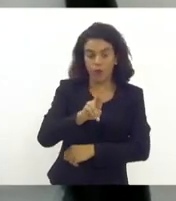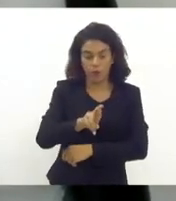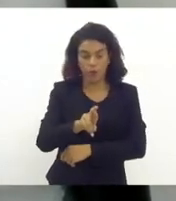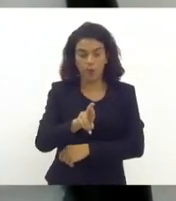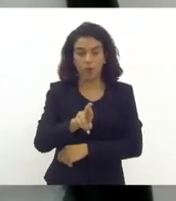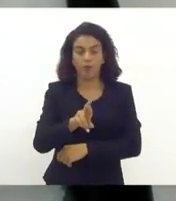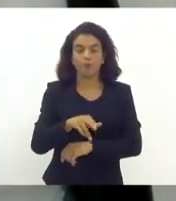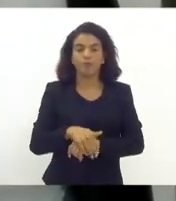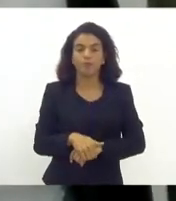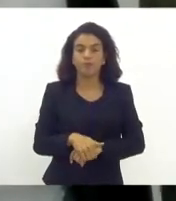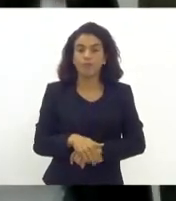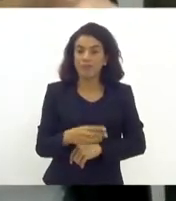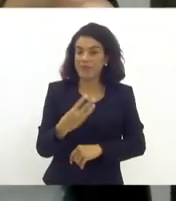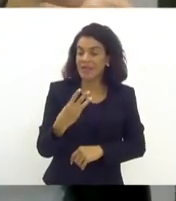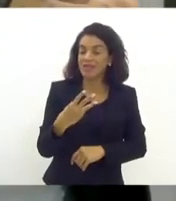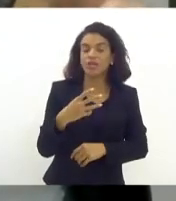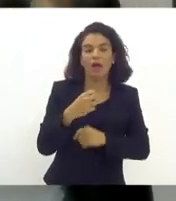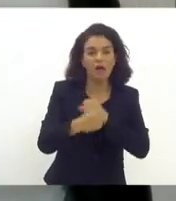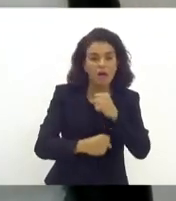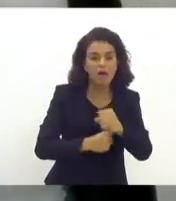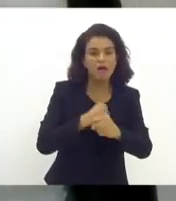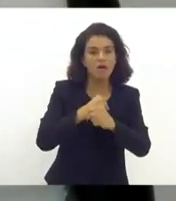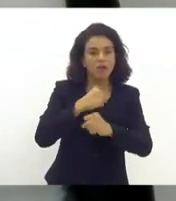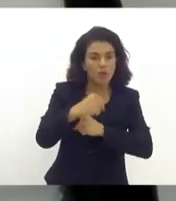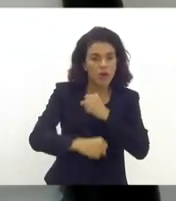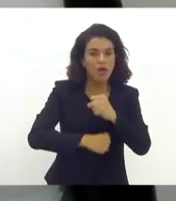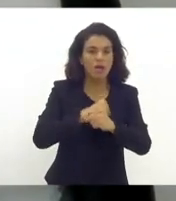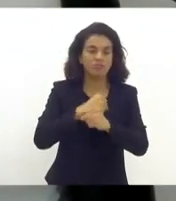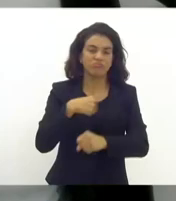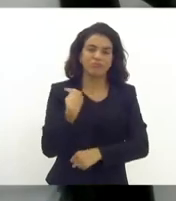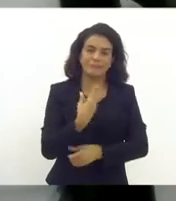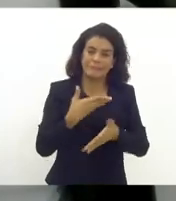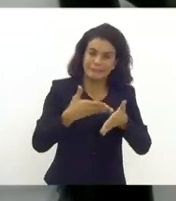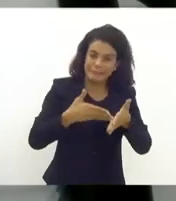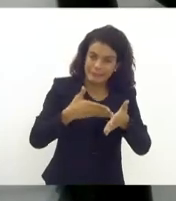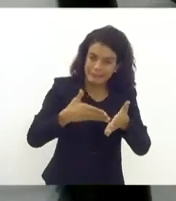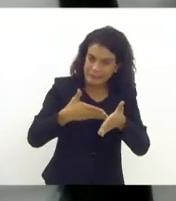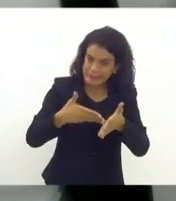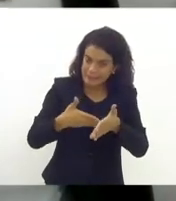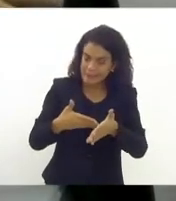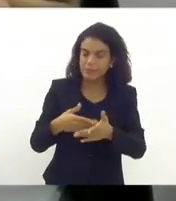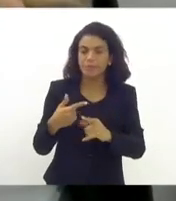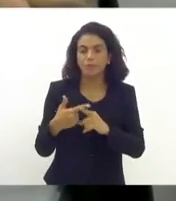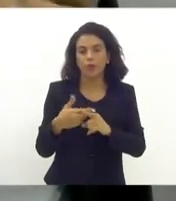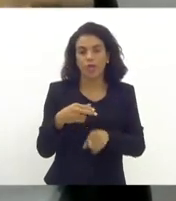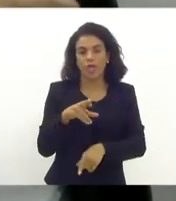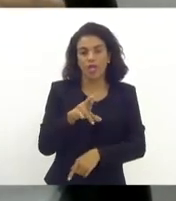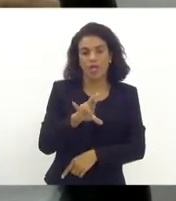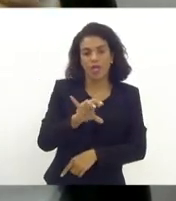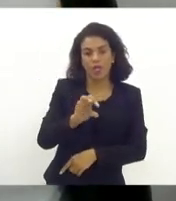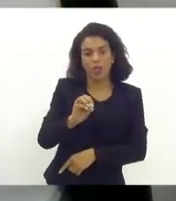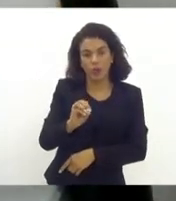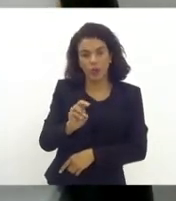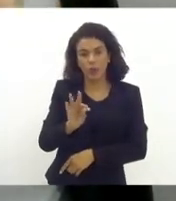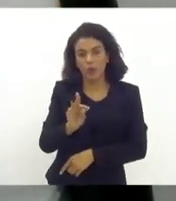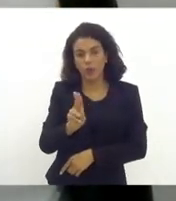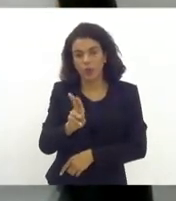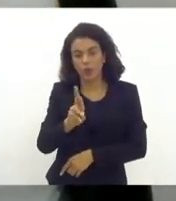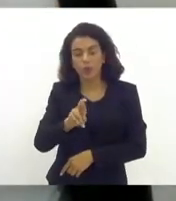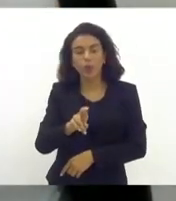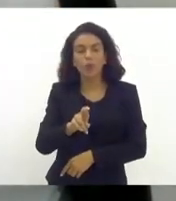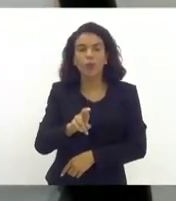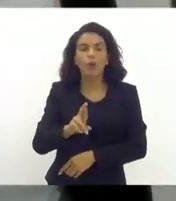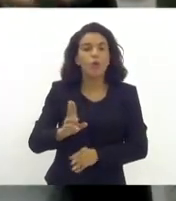e entra ano e sai ano a gente tem dificuldade porque eu tô a gente foi